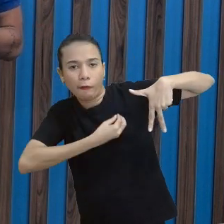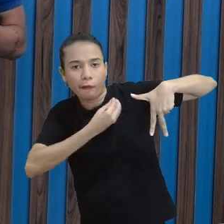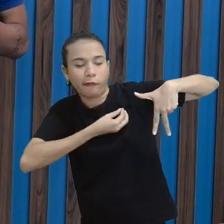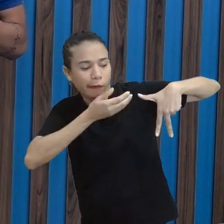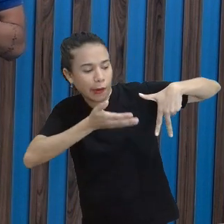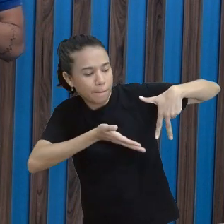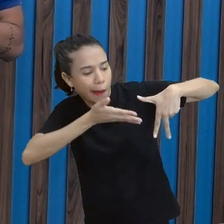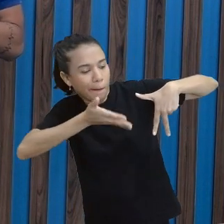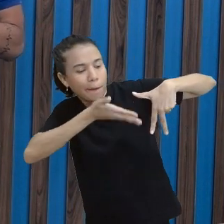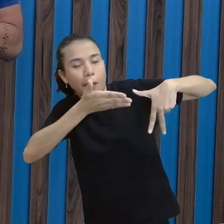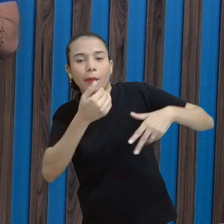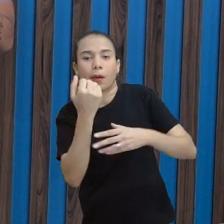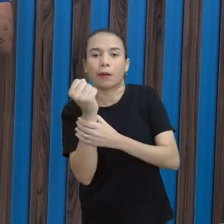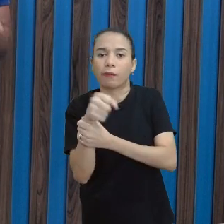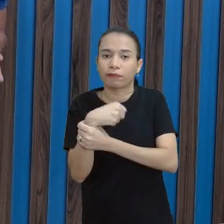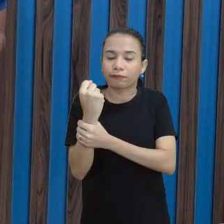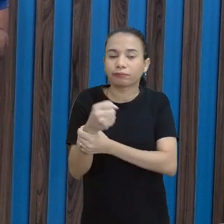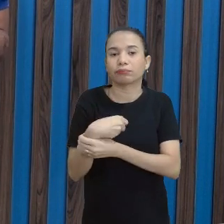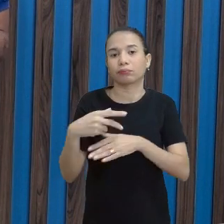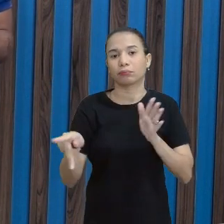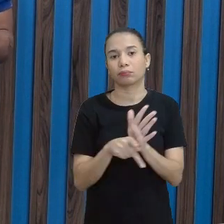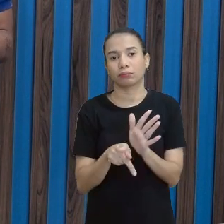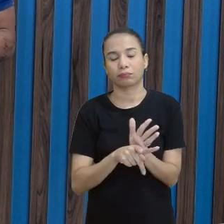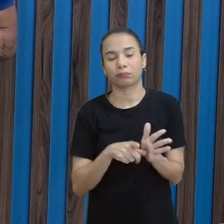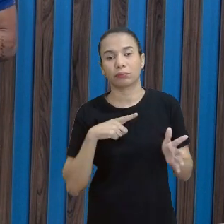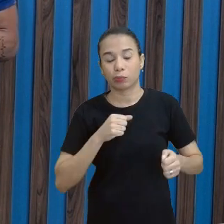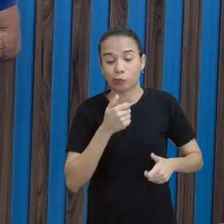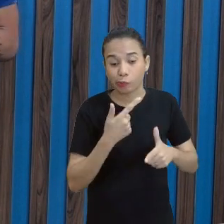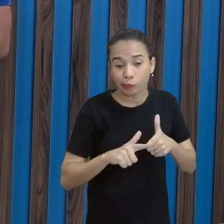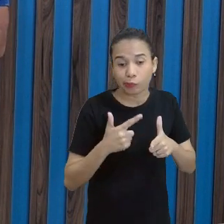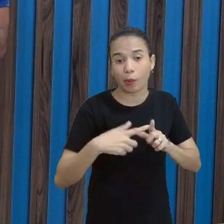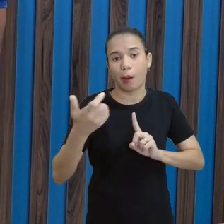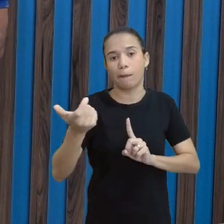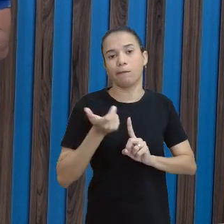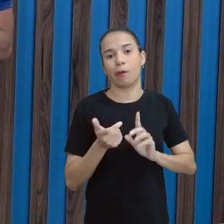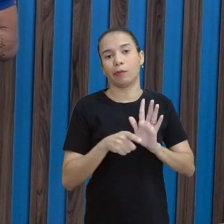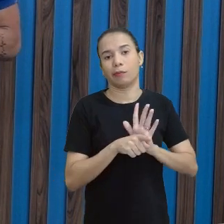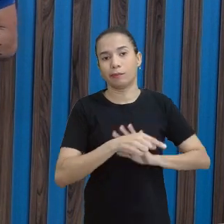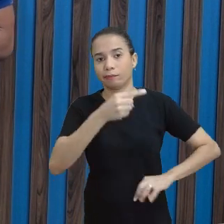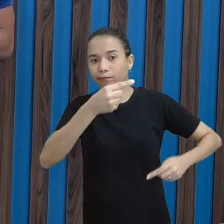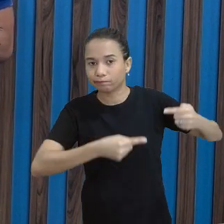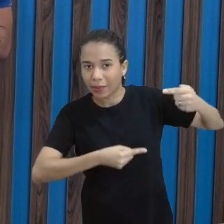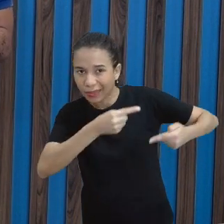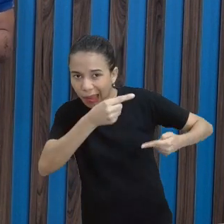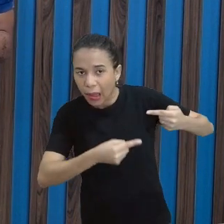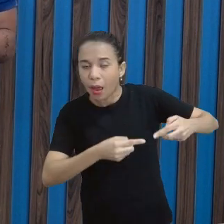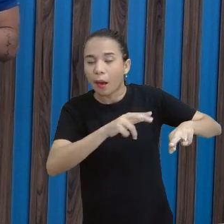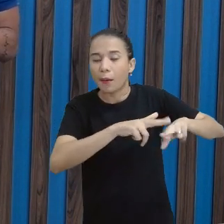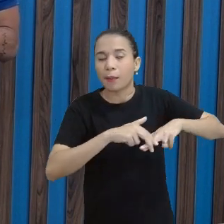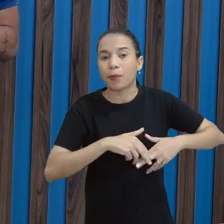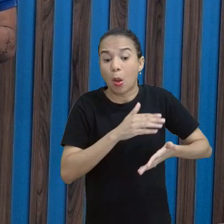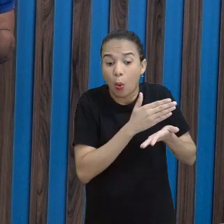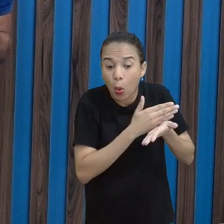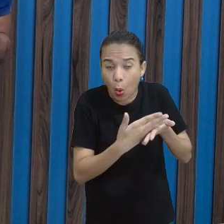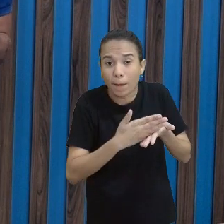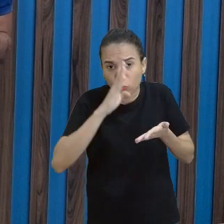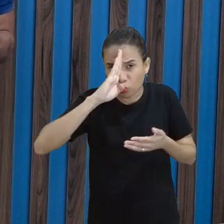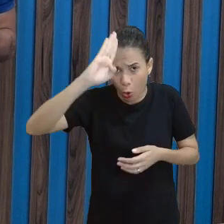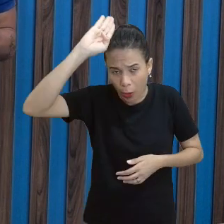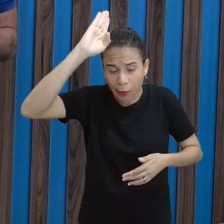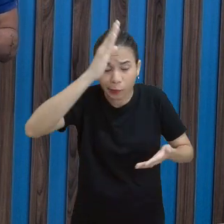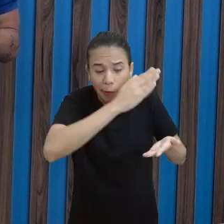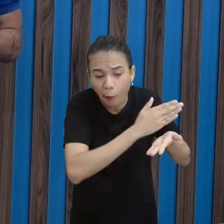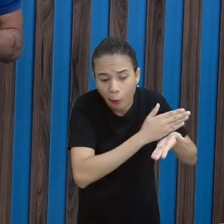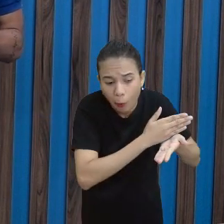sofriam algo desse tipo durante as guerras. Então, esses soldados deram início à prática